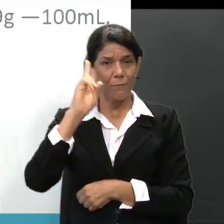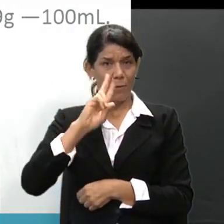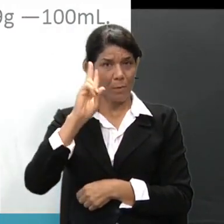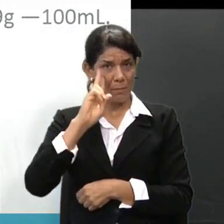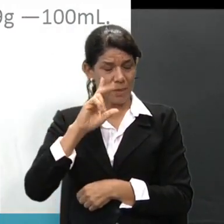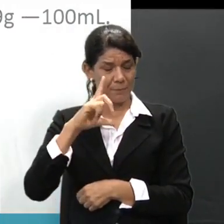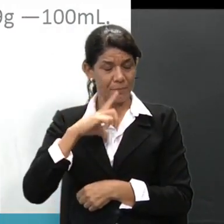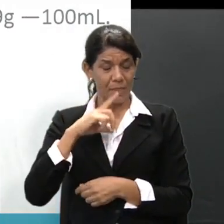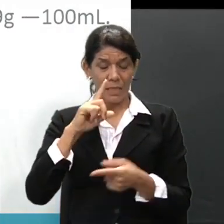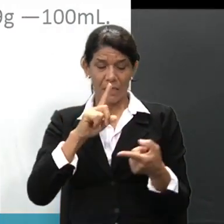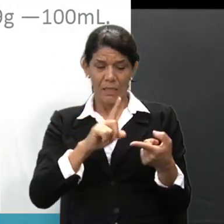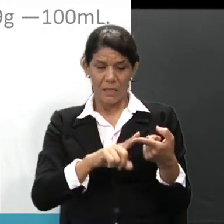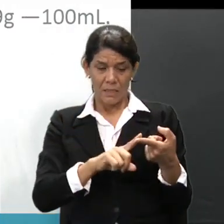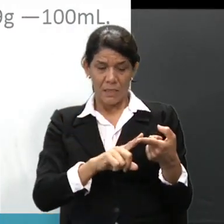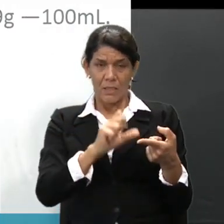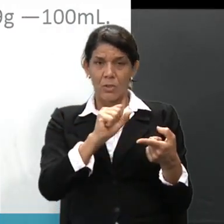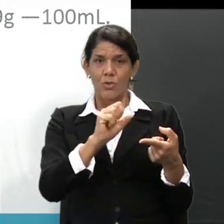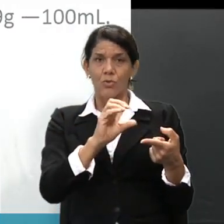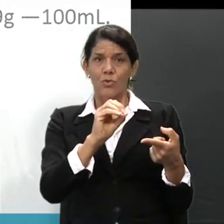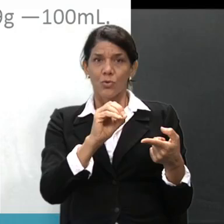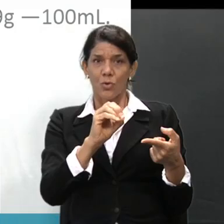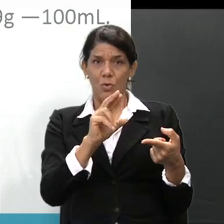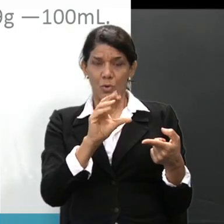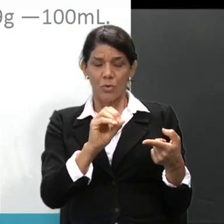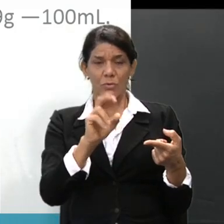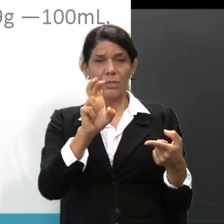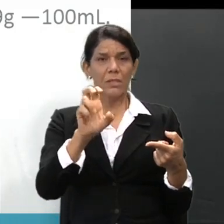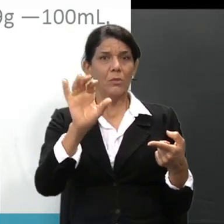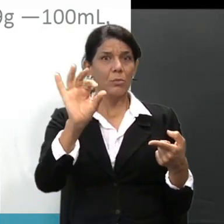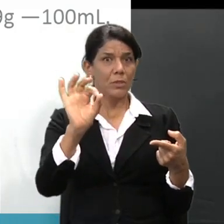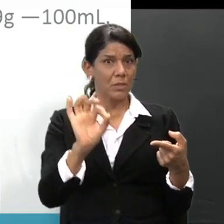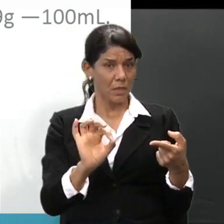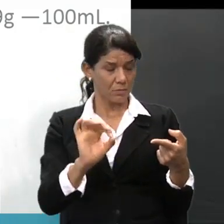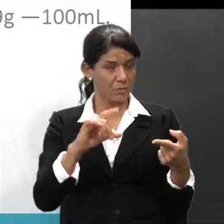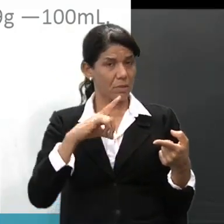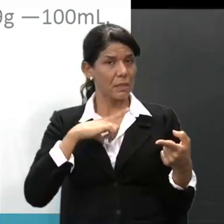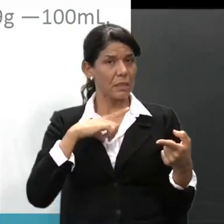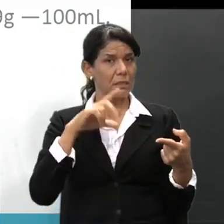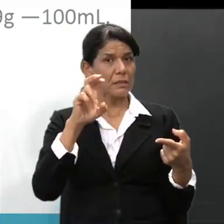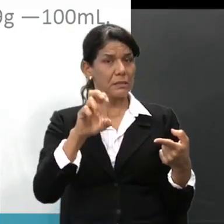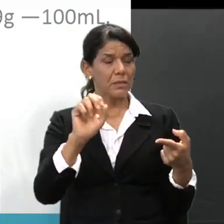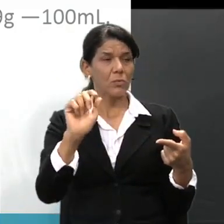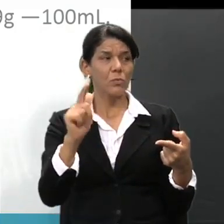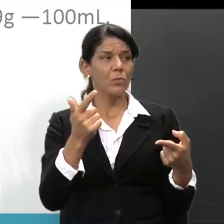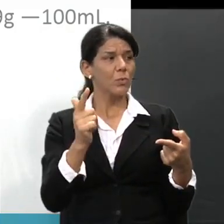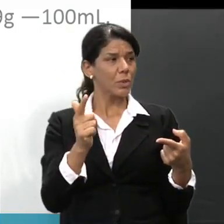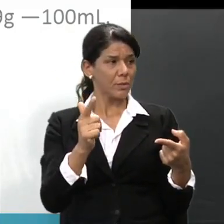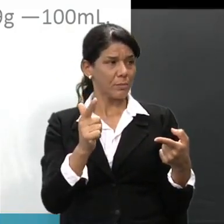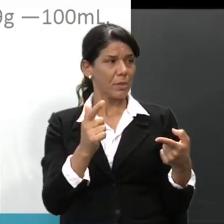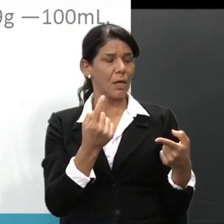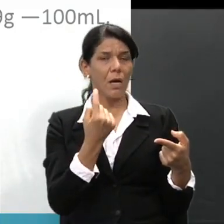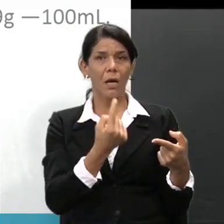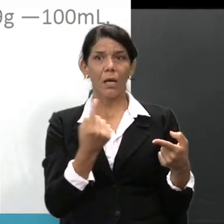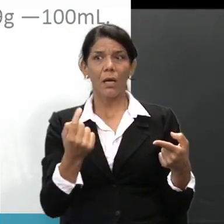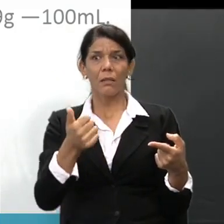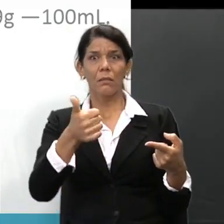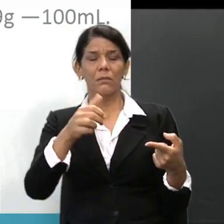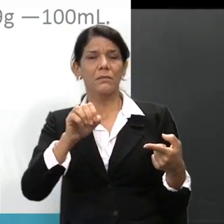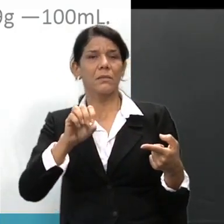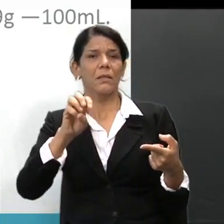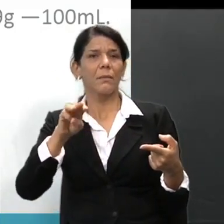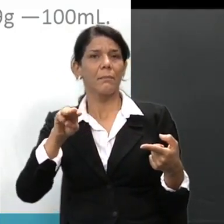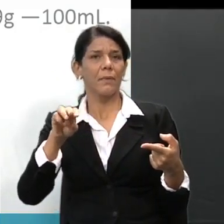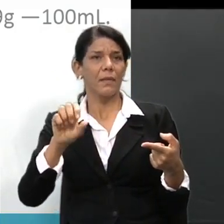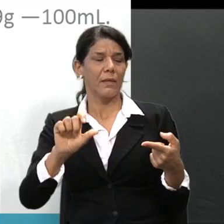Nós temos aqui soro glicosado 5%, ele tem 5 gramas a cada 100